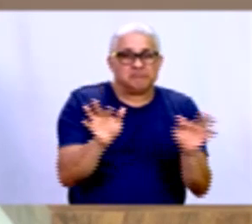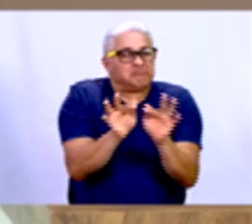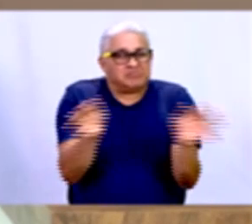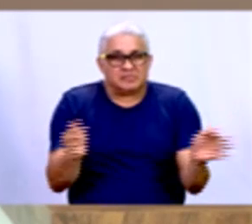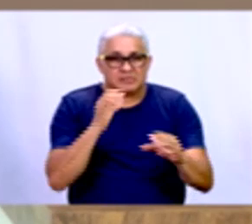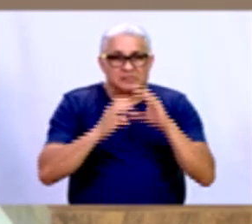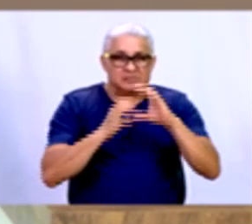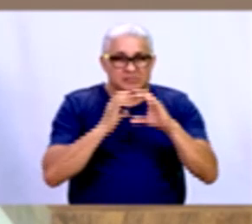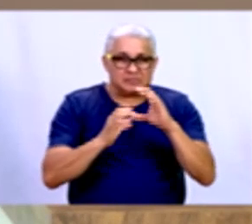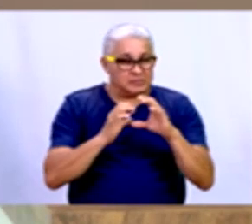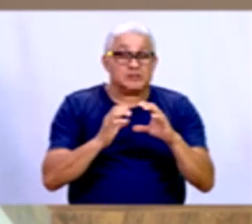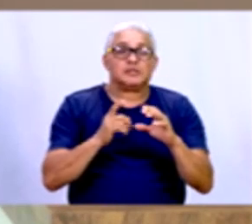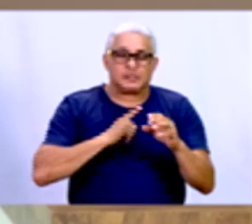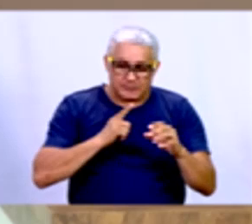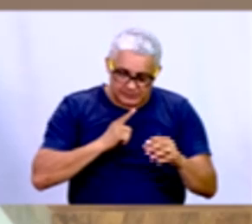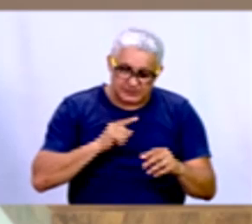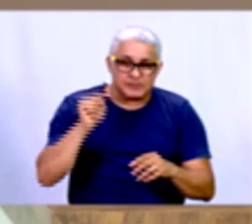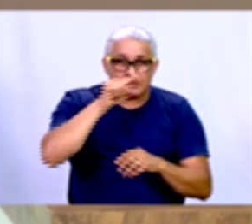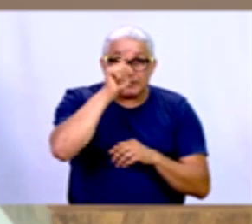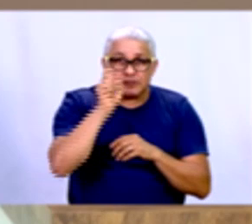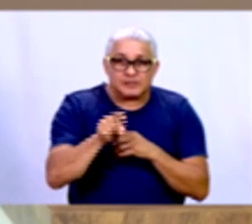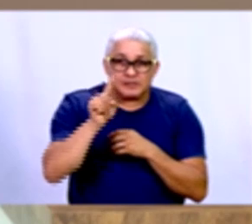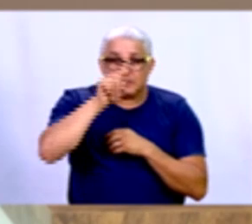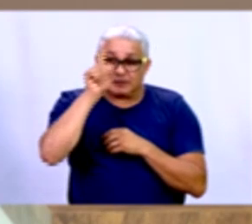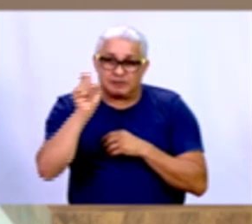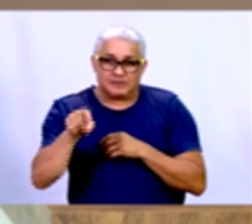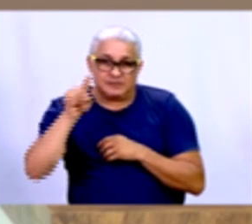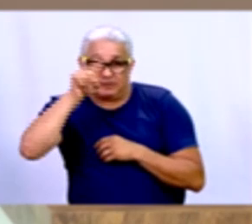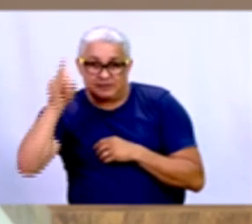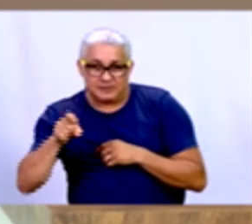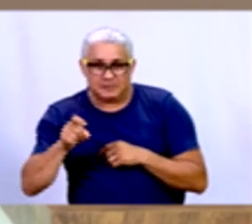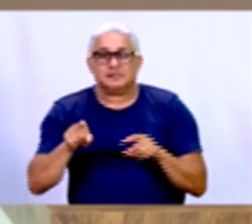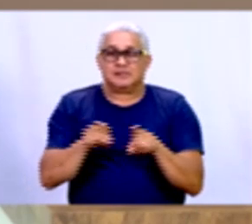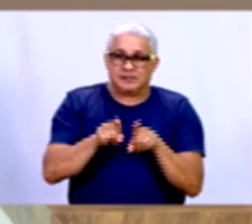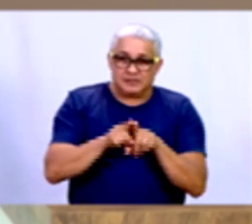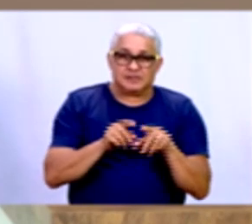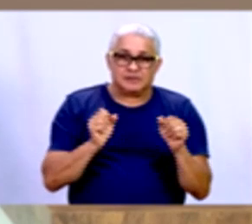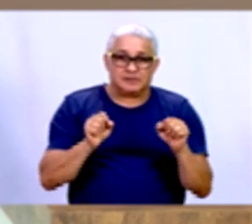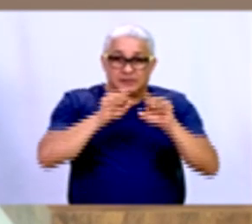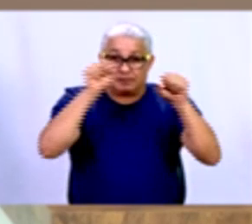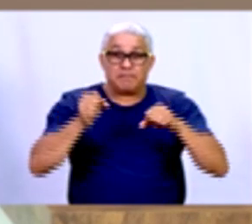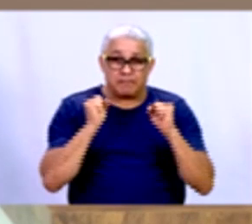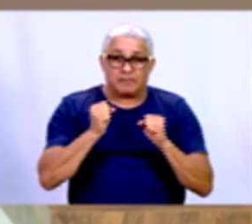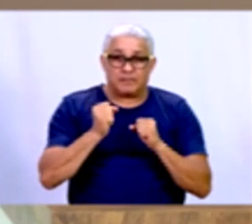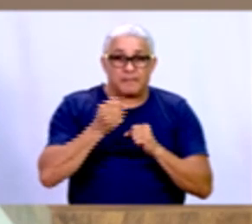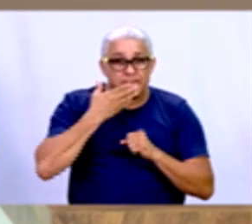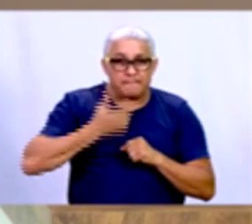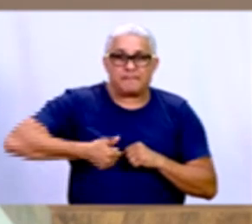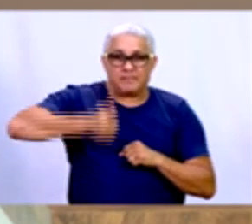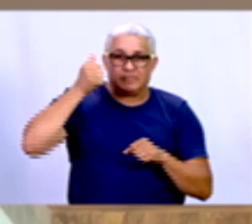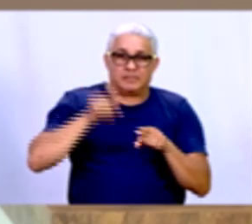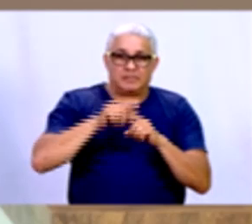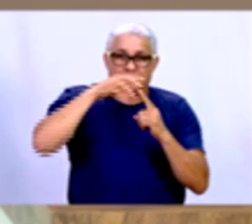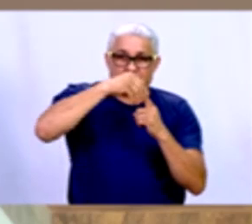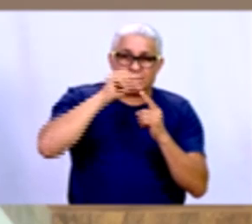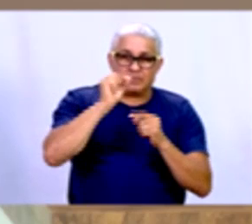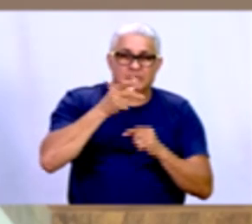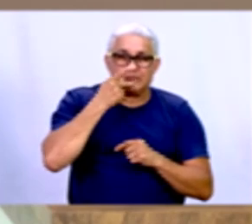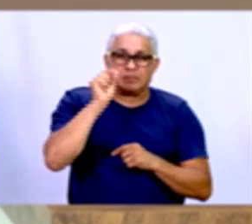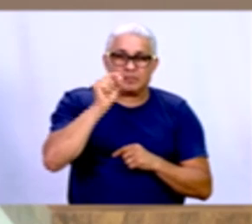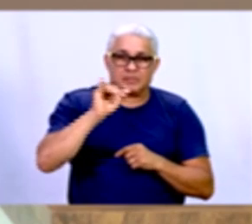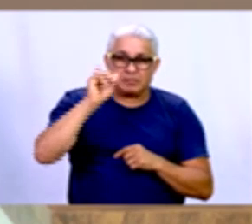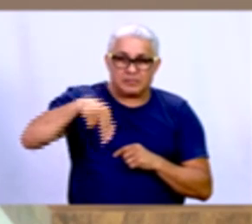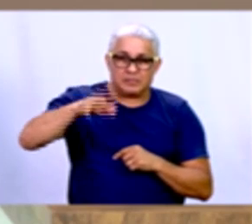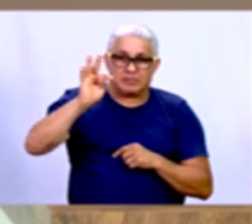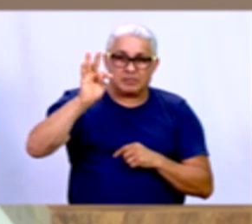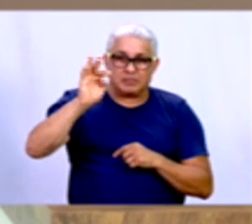uma margem para dúvida, há uma margem para deixar o sistema que poderia ser um pouco melhor, né? Principalmente quando a gente fala da interface